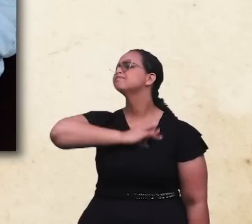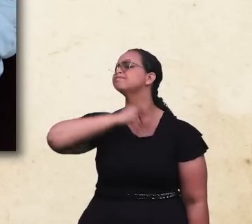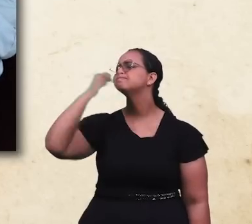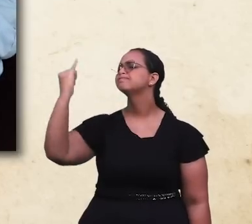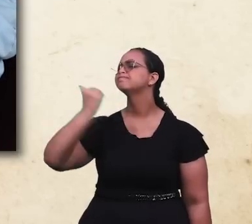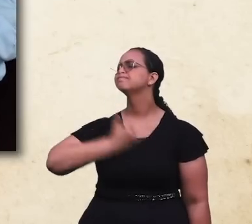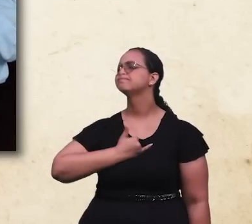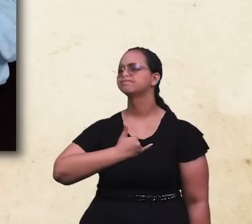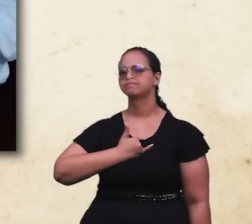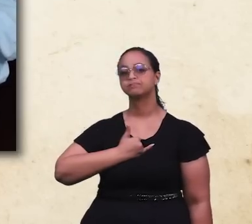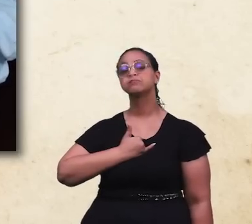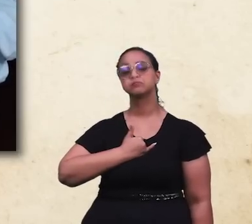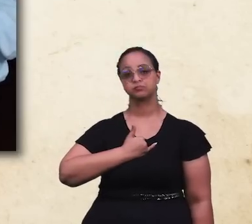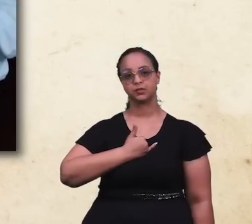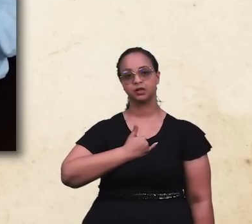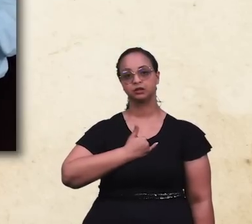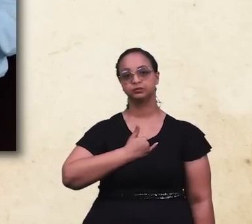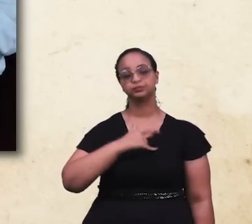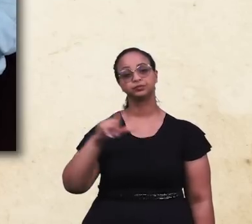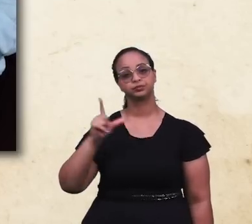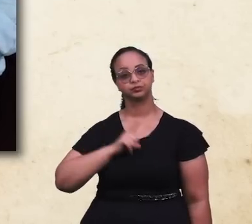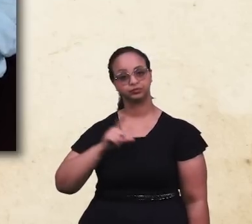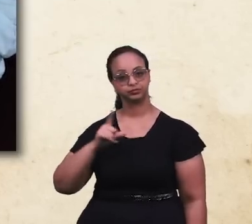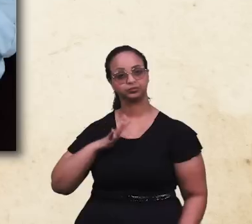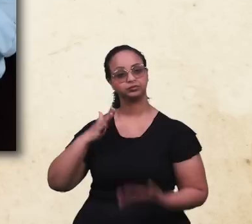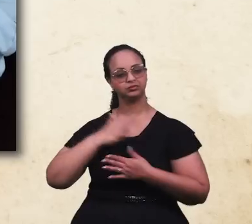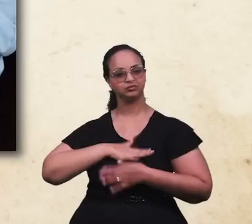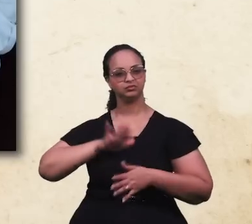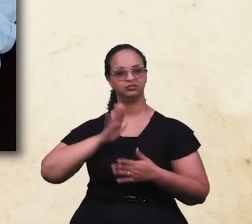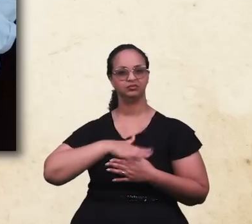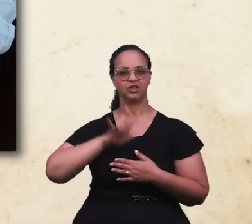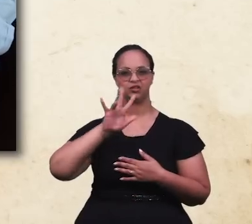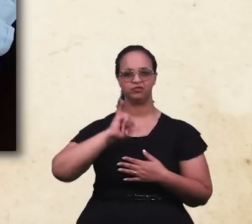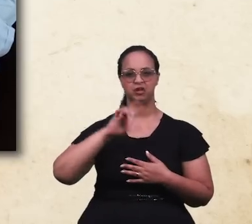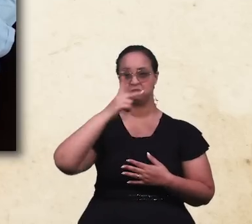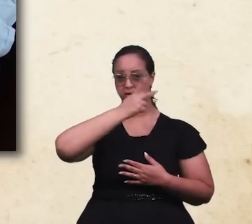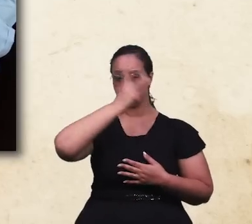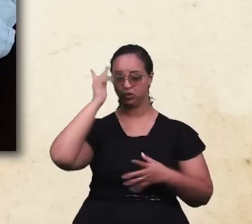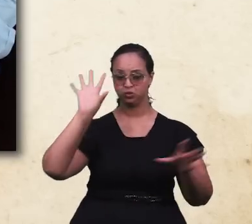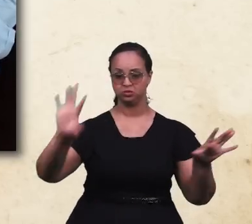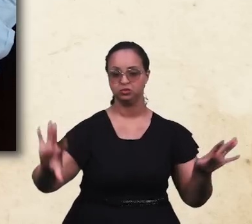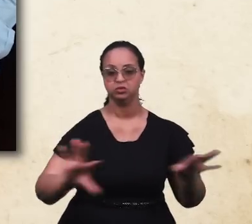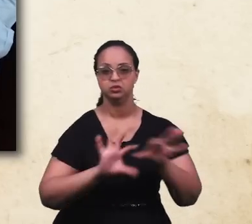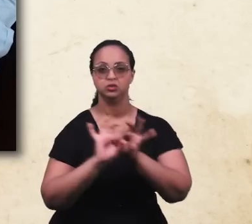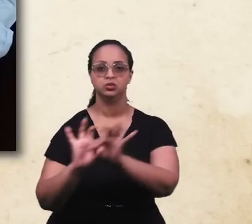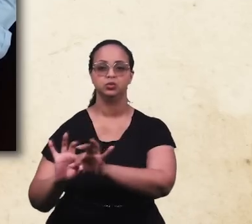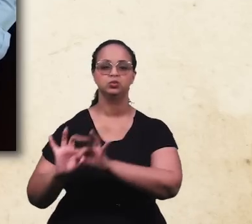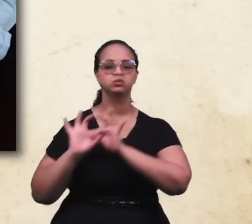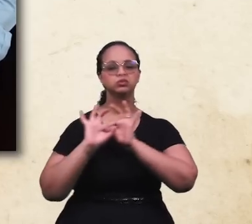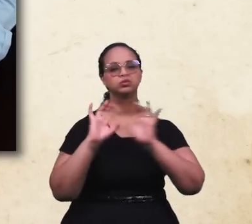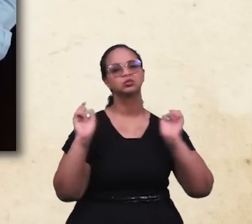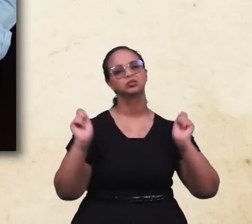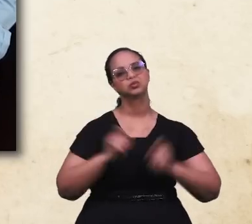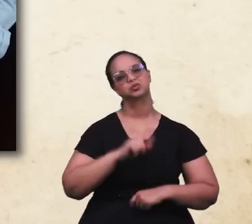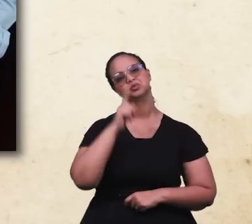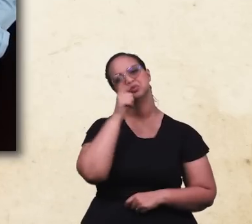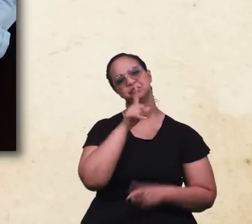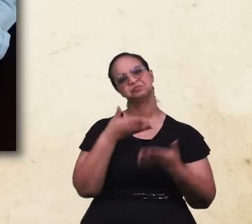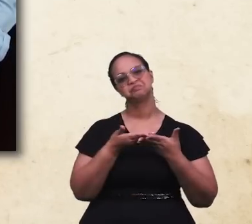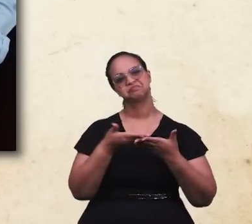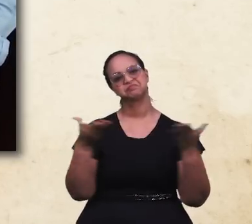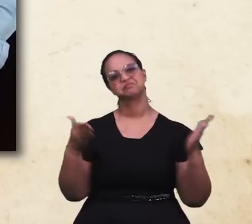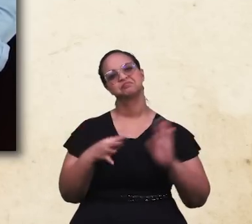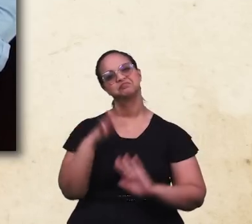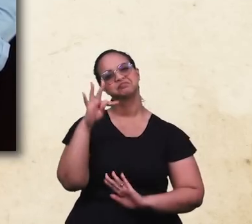Santo colocou. A sua palavra será branda e vai unir pessoas, em vez de separar. Eu quero deixar